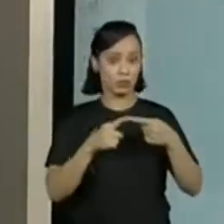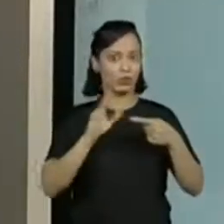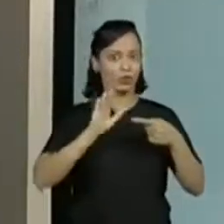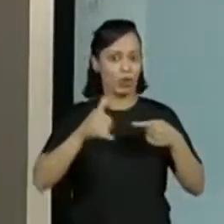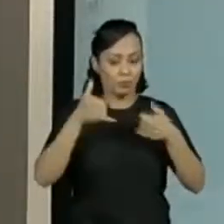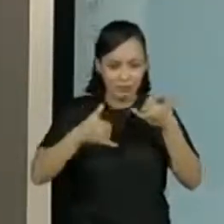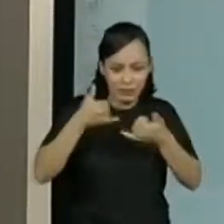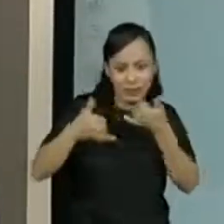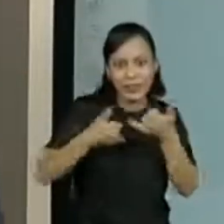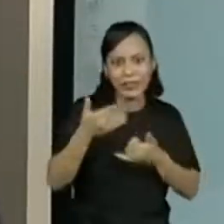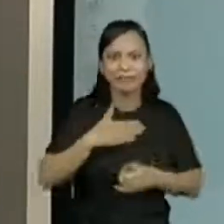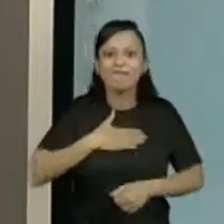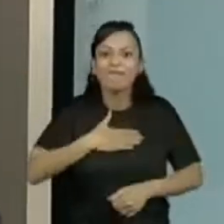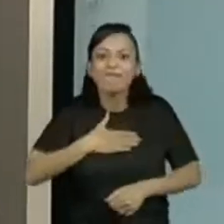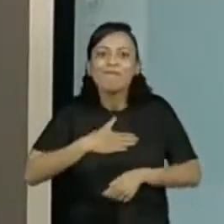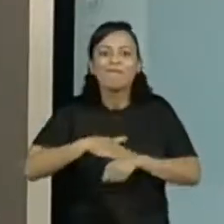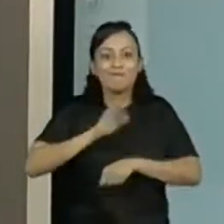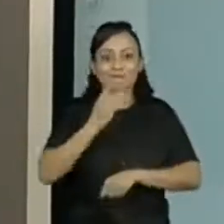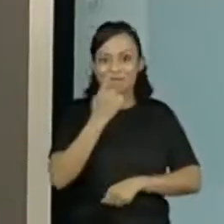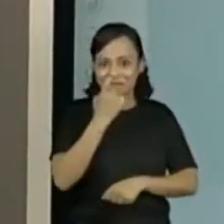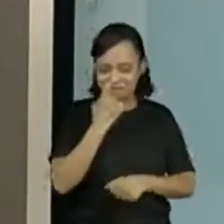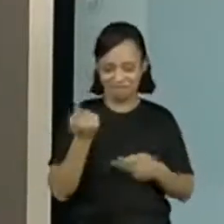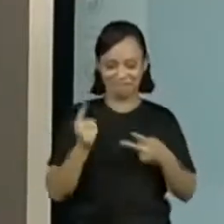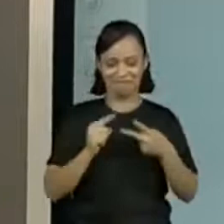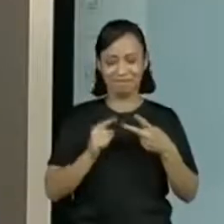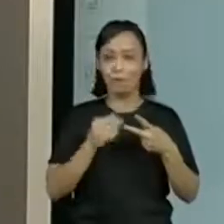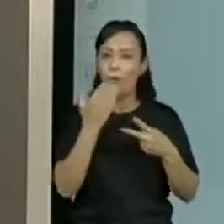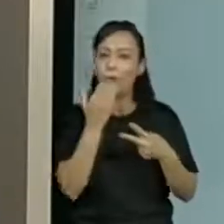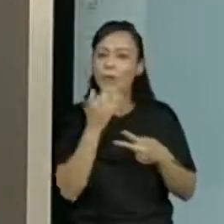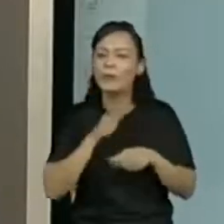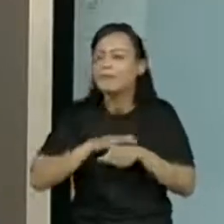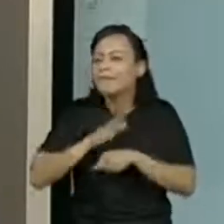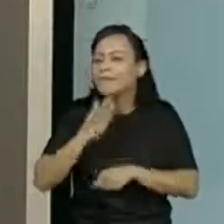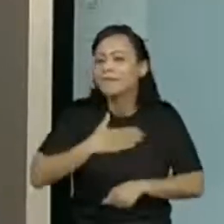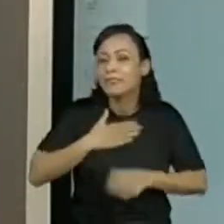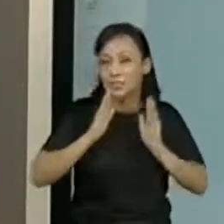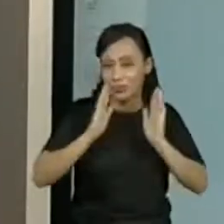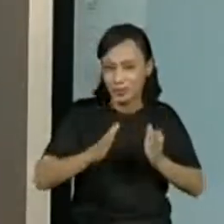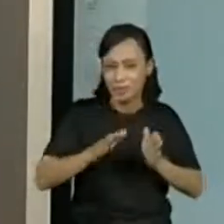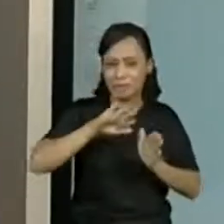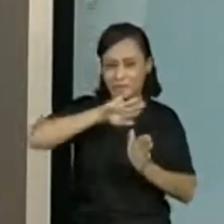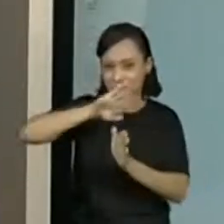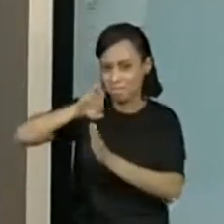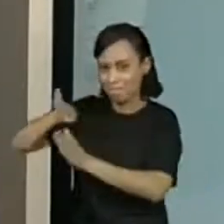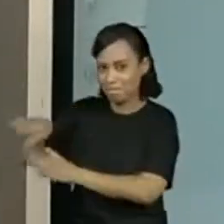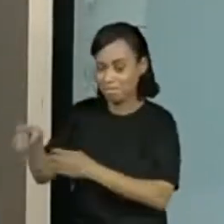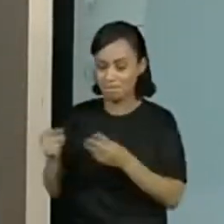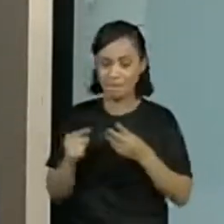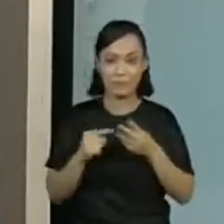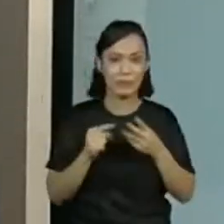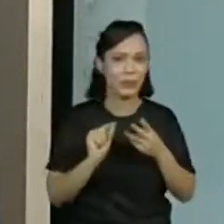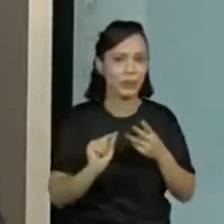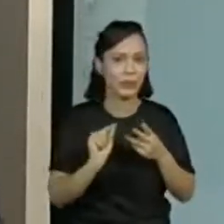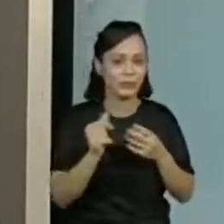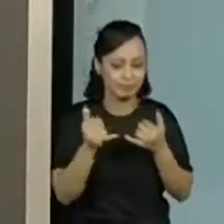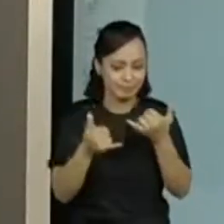brinquedo preferido e qual a nossa comida preferida Vamos pensar na nossa brincadeira Qual é